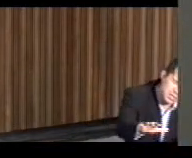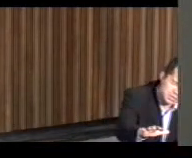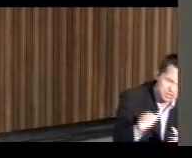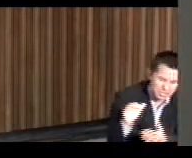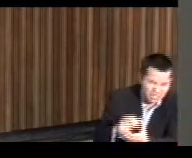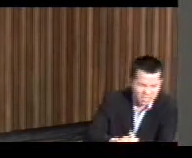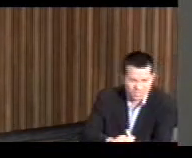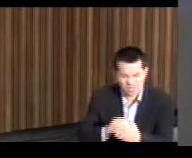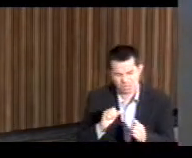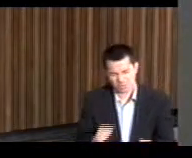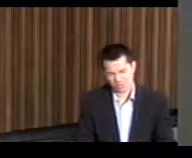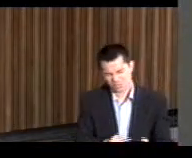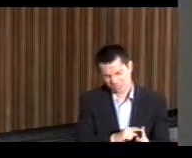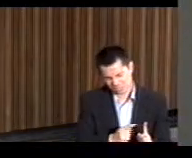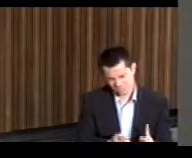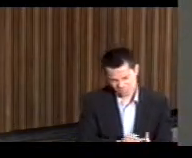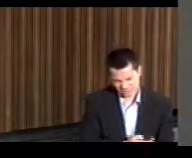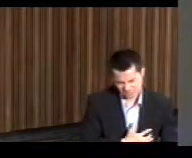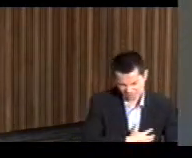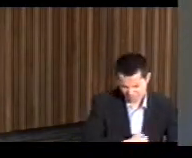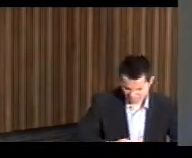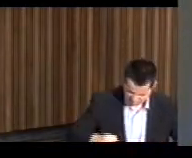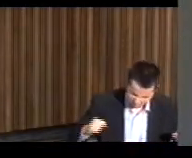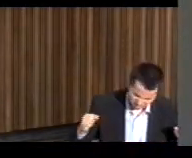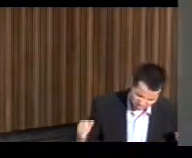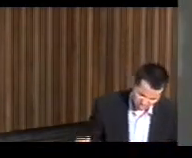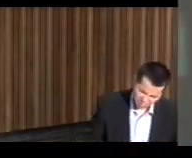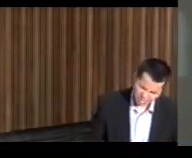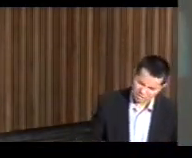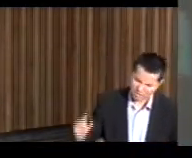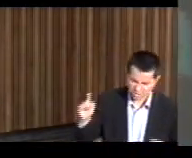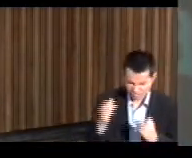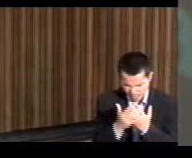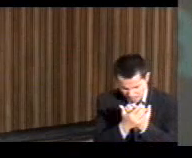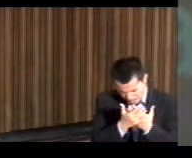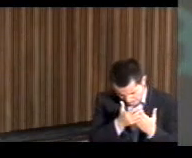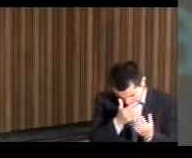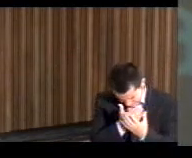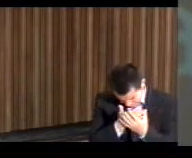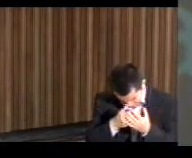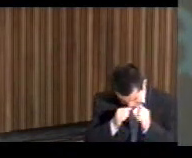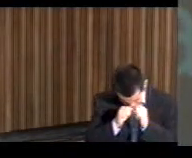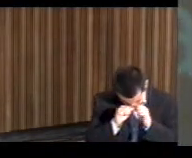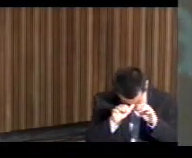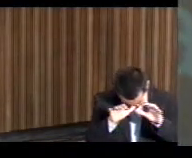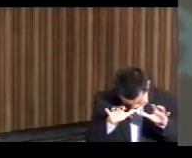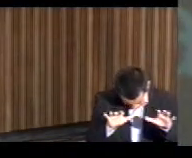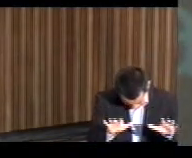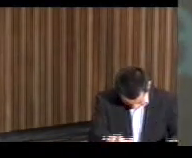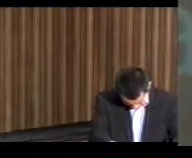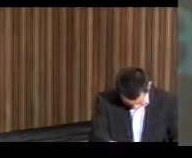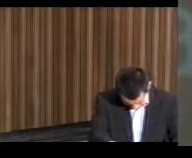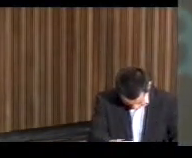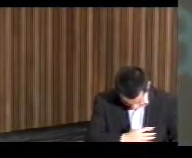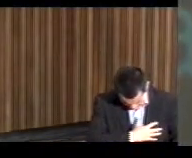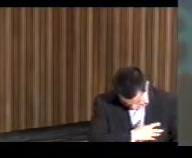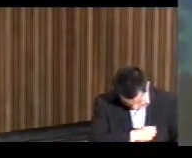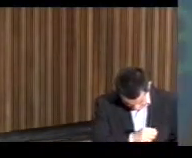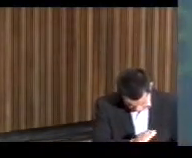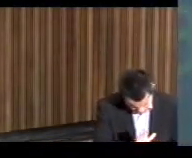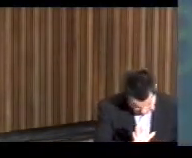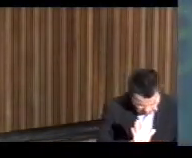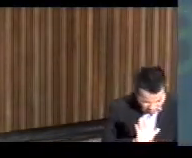casais possam ter filhos. Põe a tua mão de poder e que esses filhos sejam benditos do